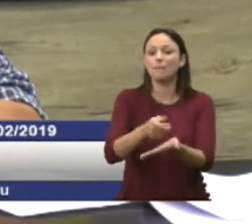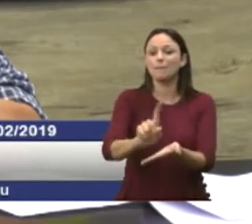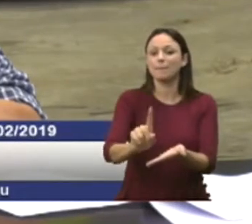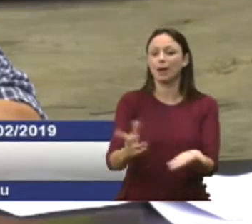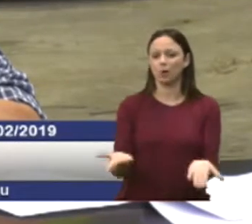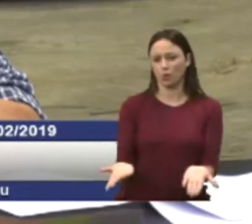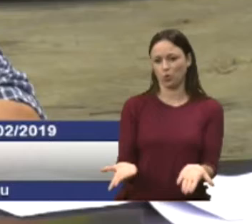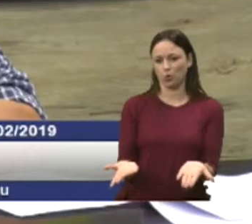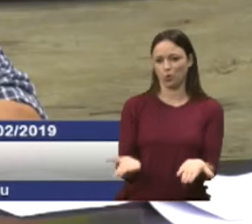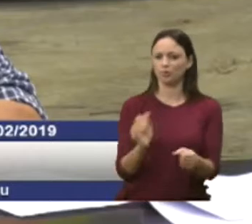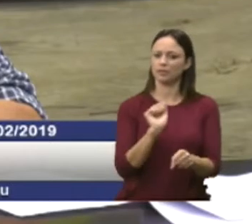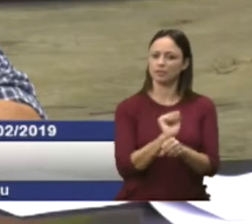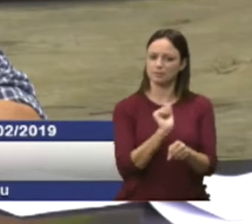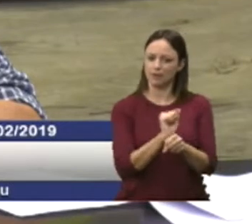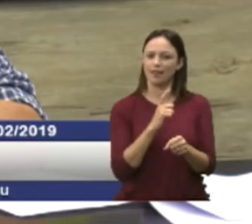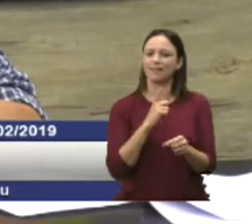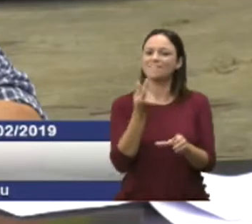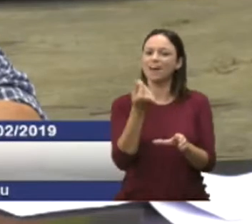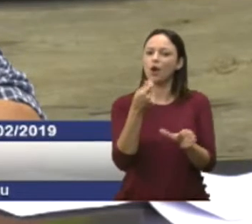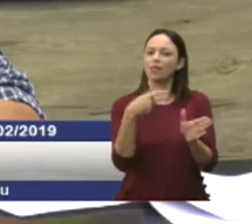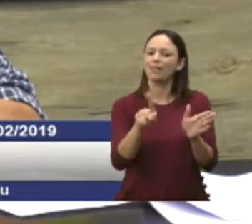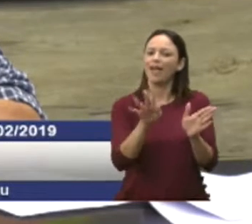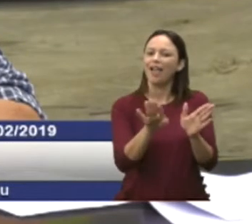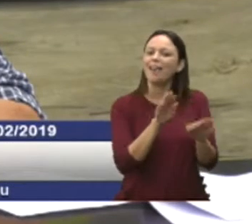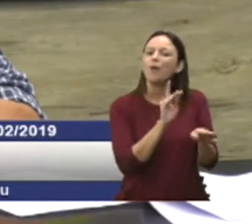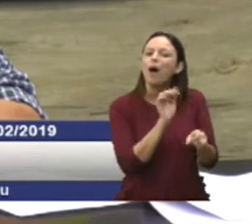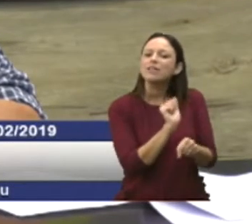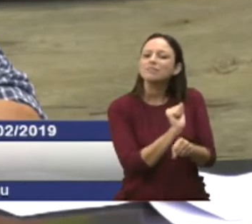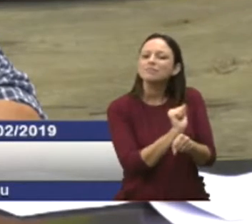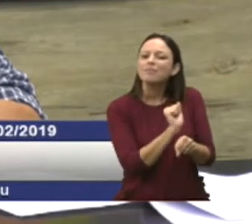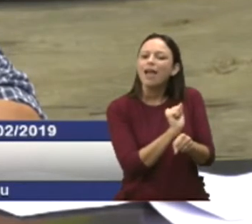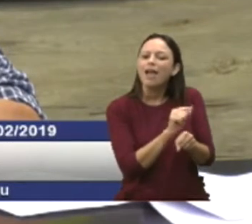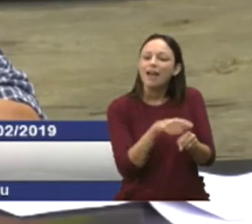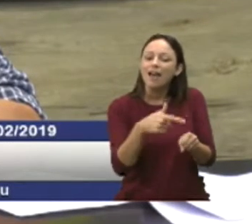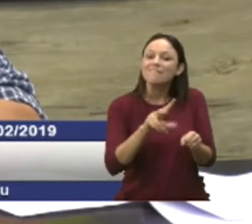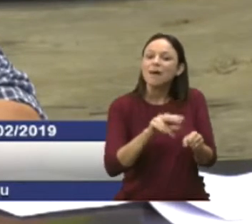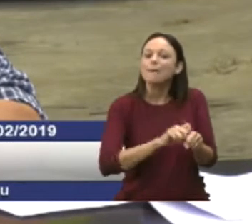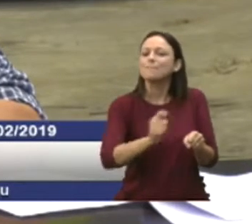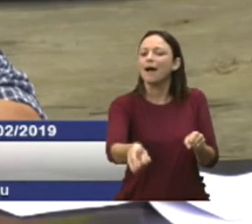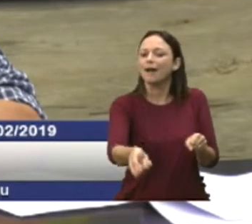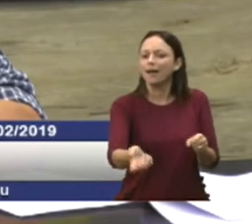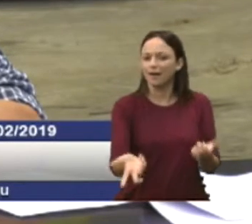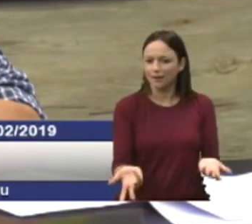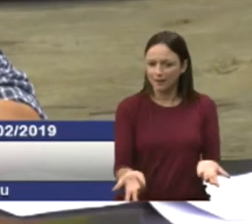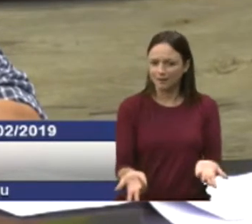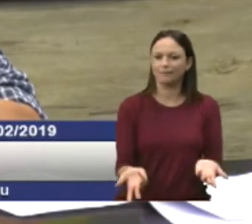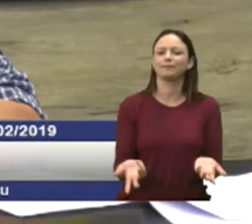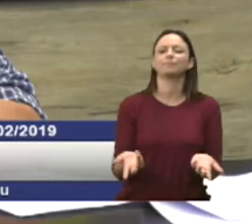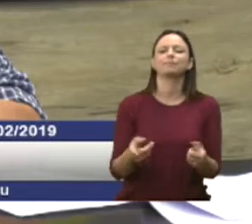dentro desse valor. Isso, exatamente. Tá? Tem valores